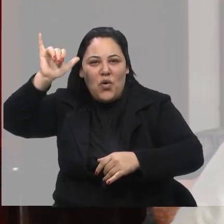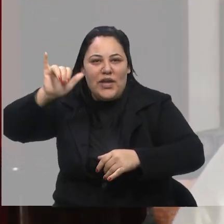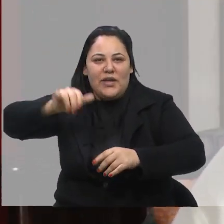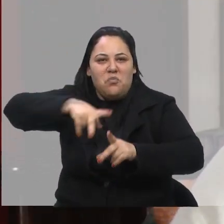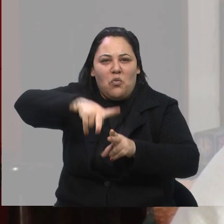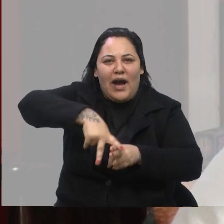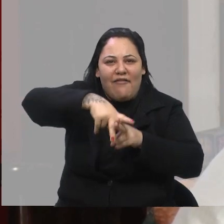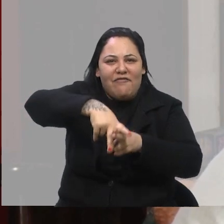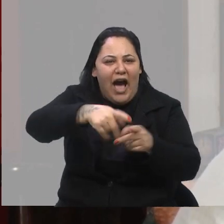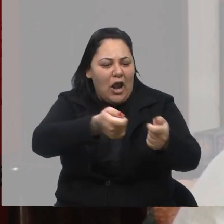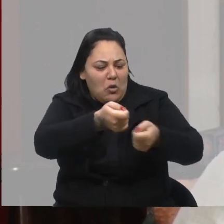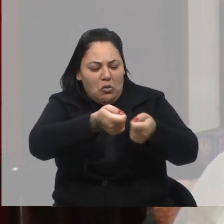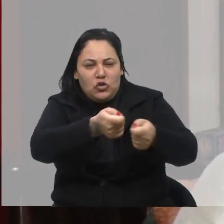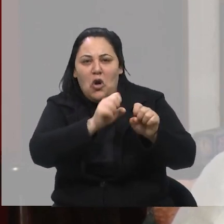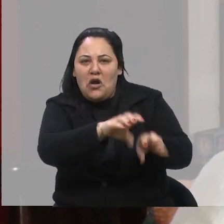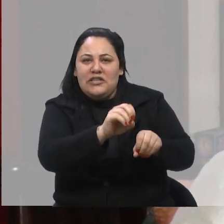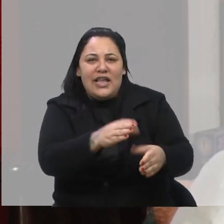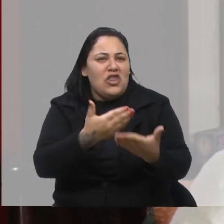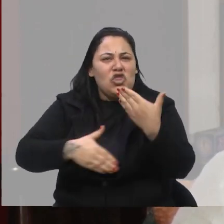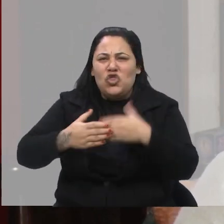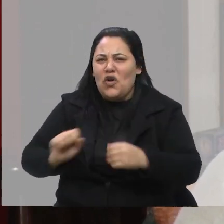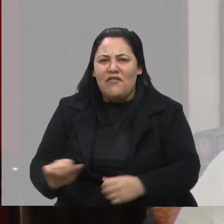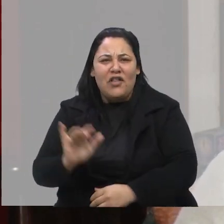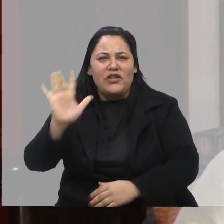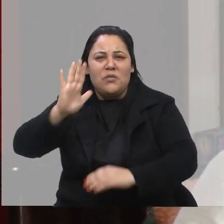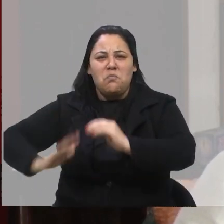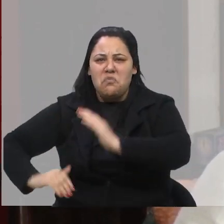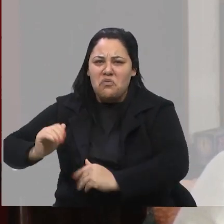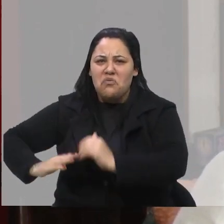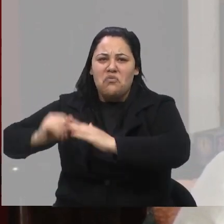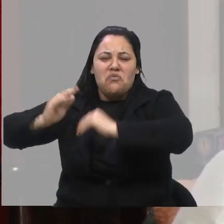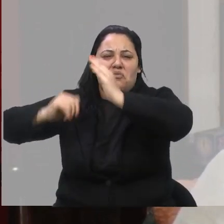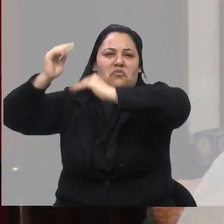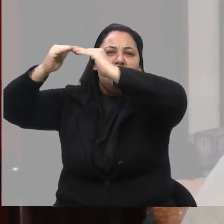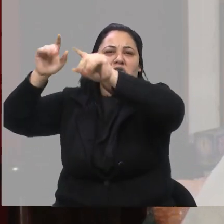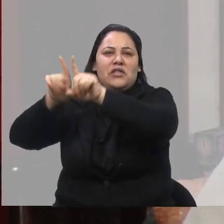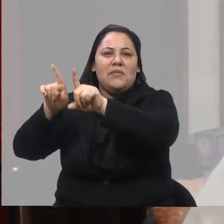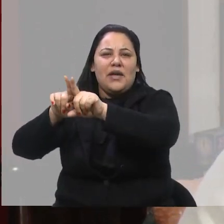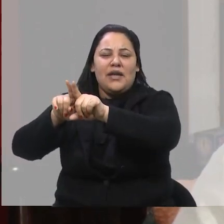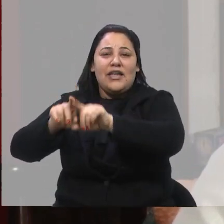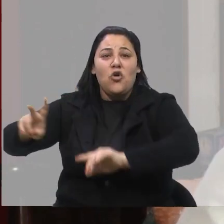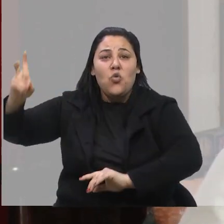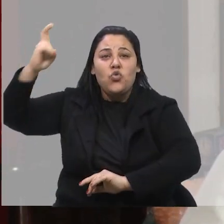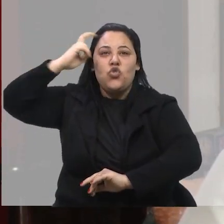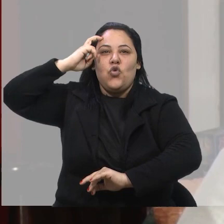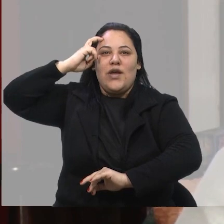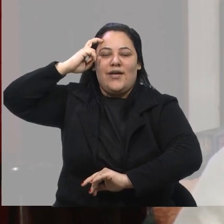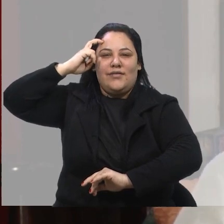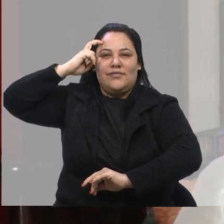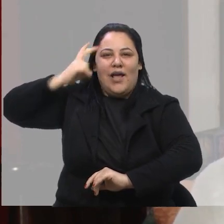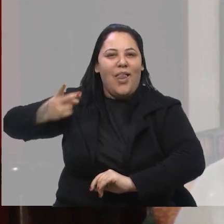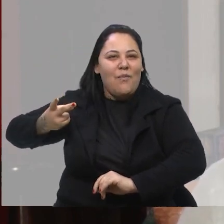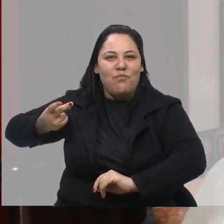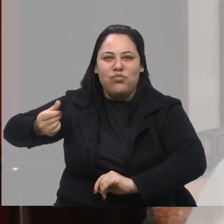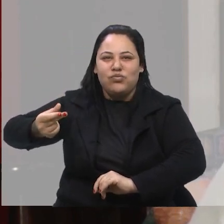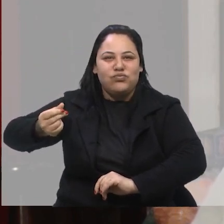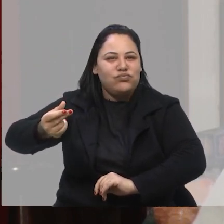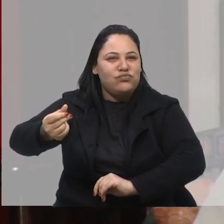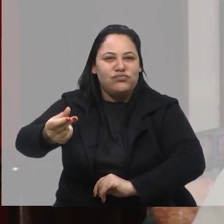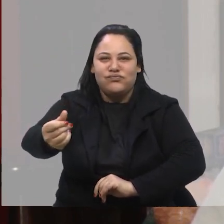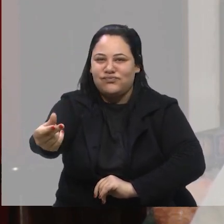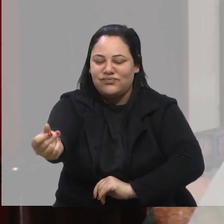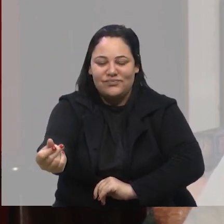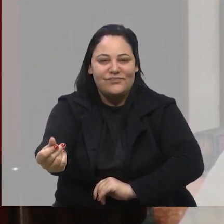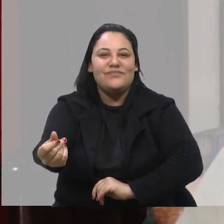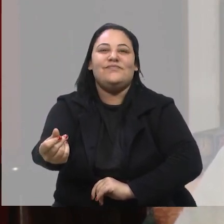cavalo, e toda essa valorização da construção que a cultura, ela perdura por um grande período